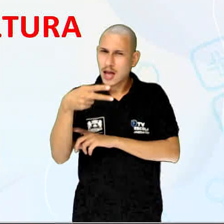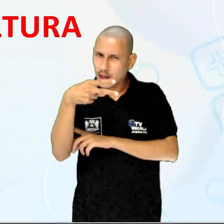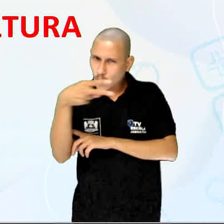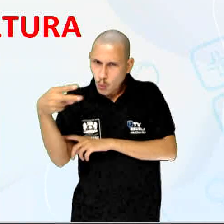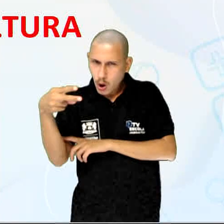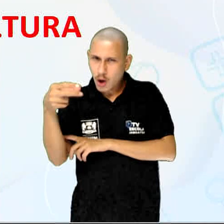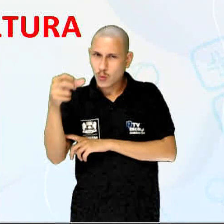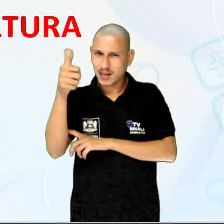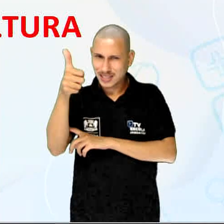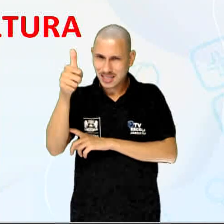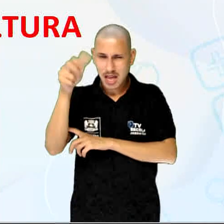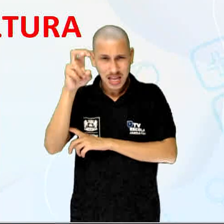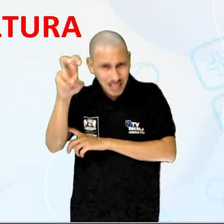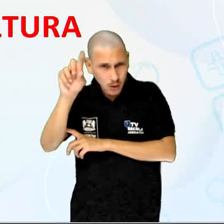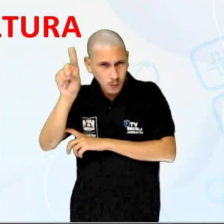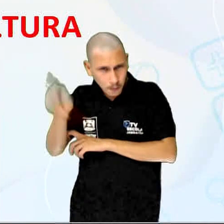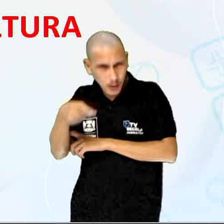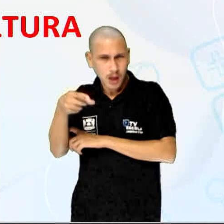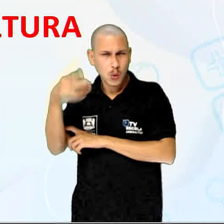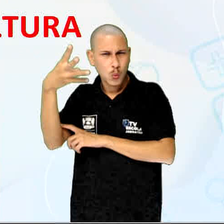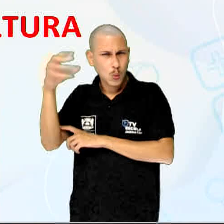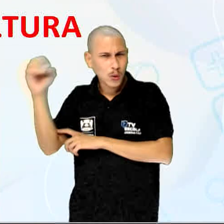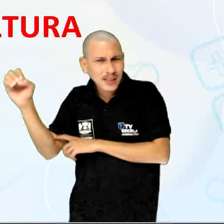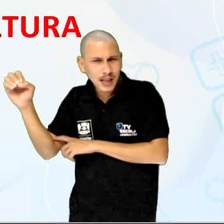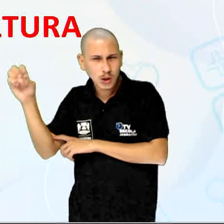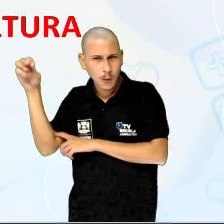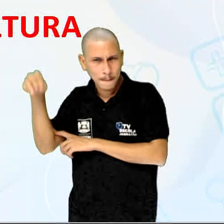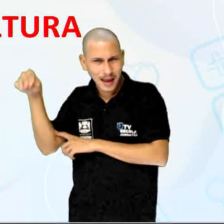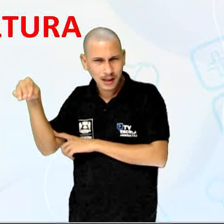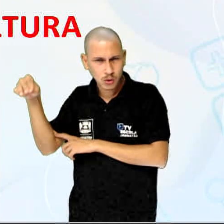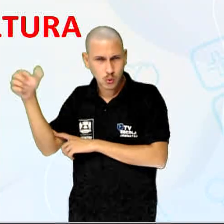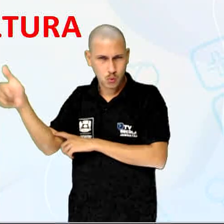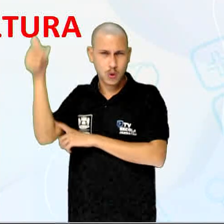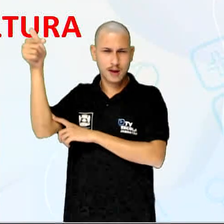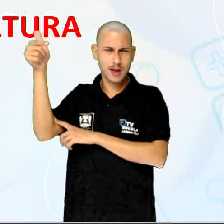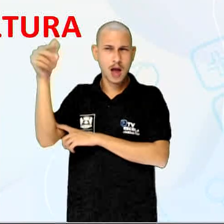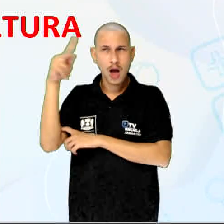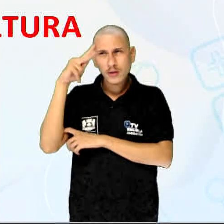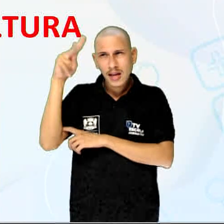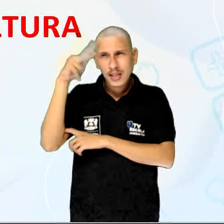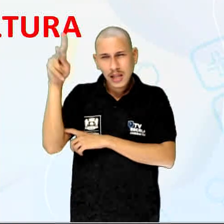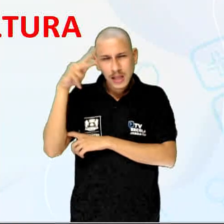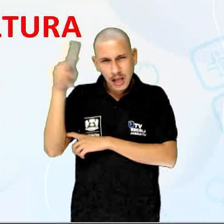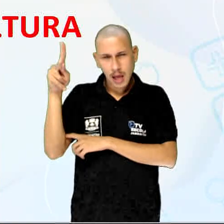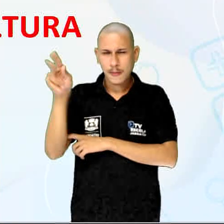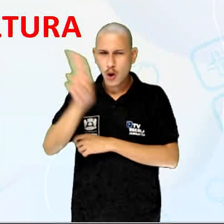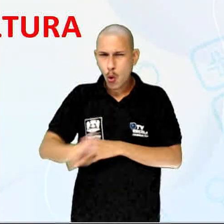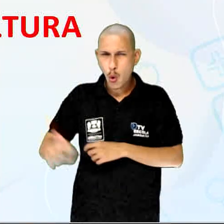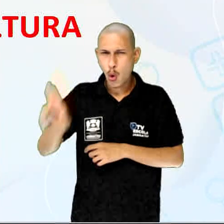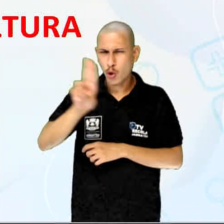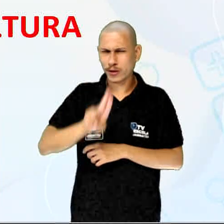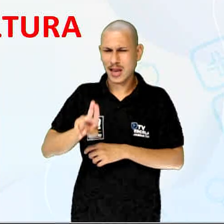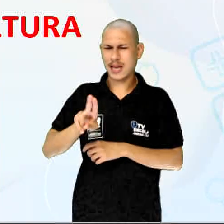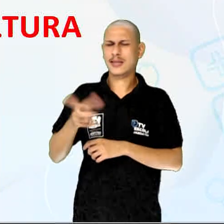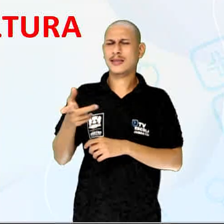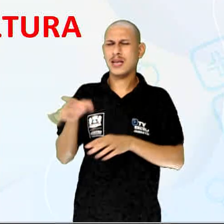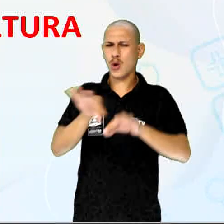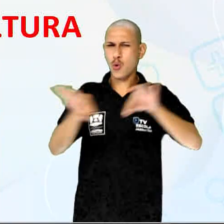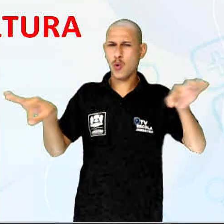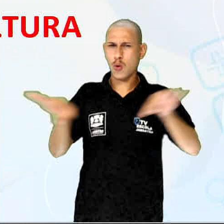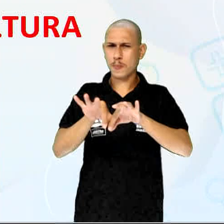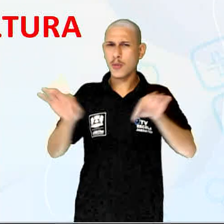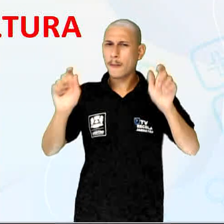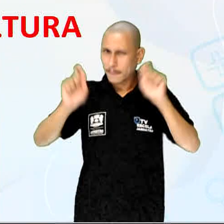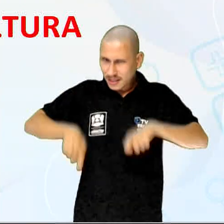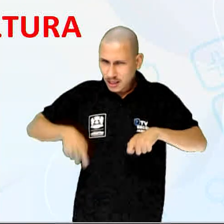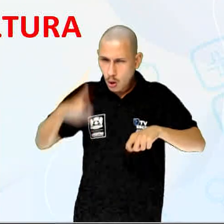é 5.400 metros quadrados. Lembrando sempre que a unidade de medida que a gente vai usar, a gente vai ter que olhar a